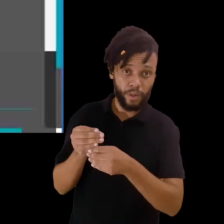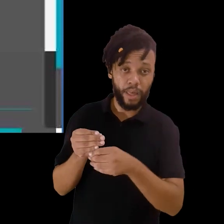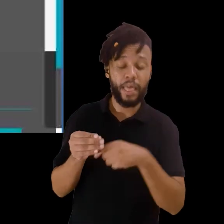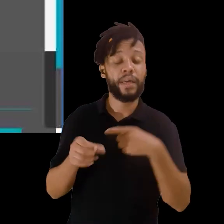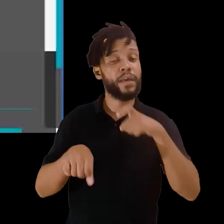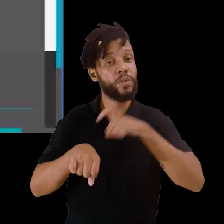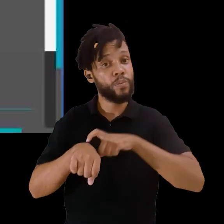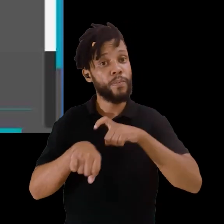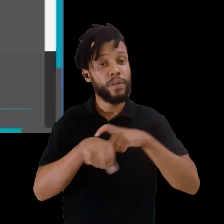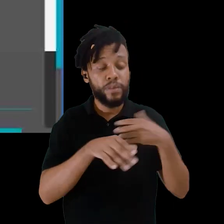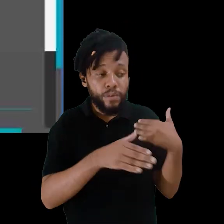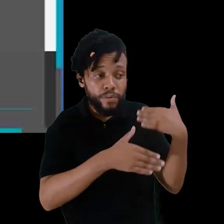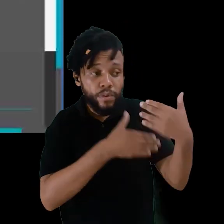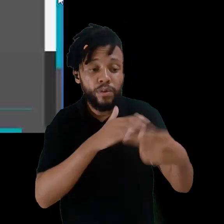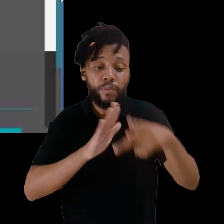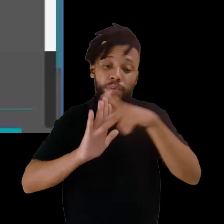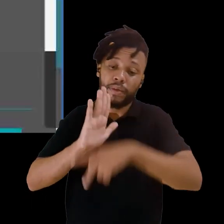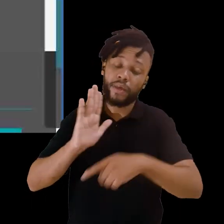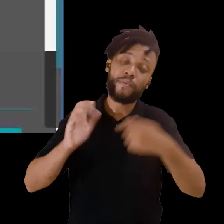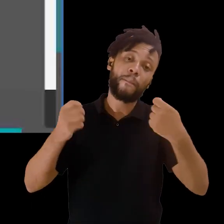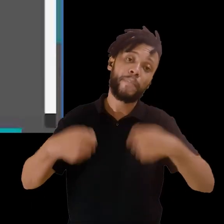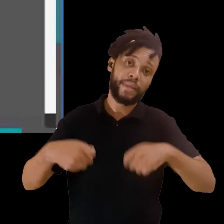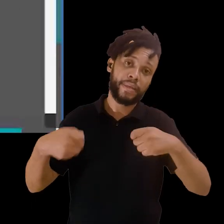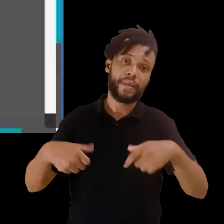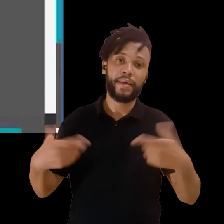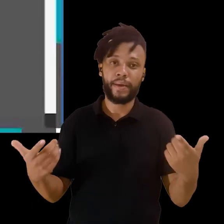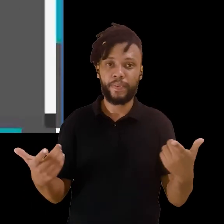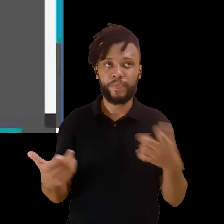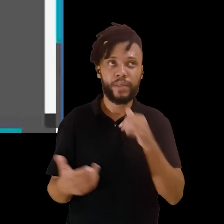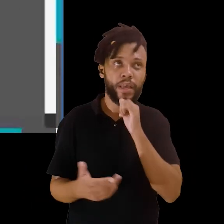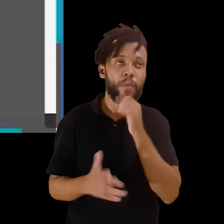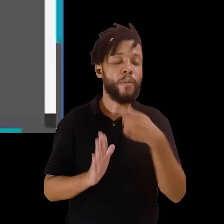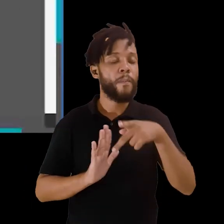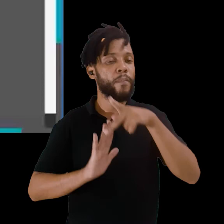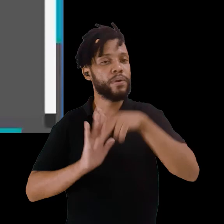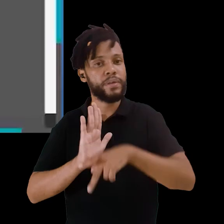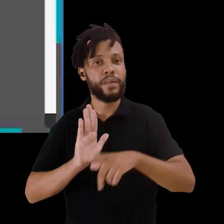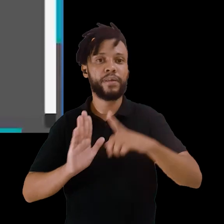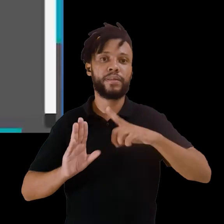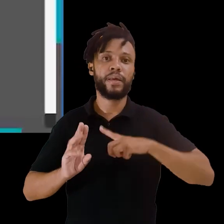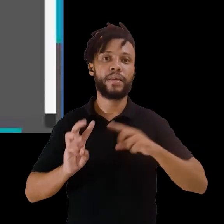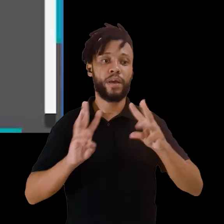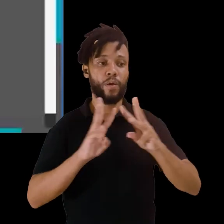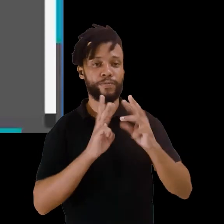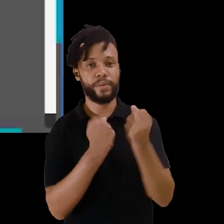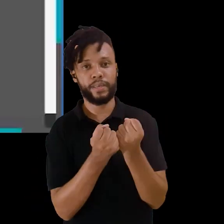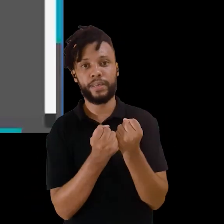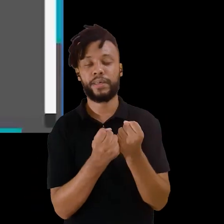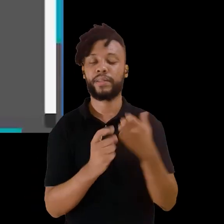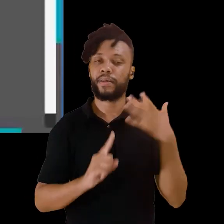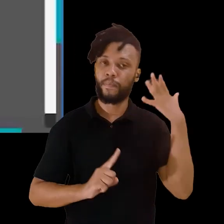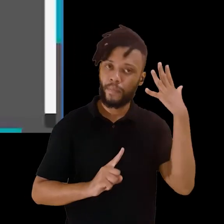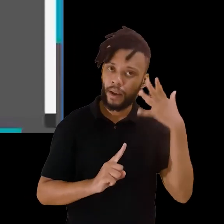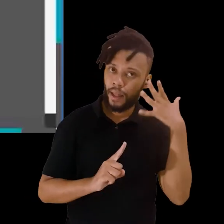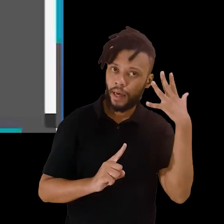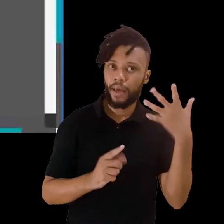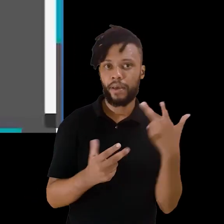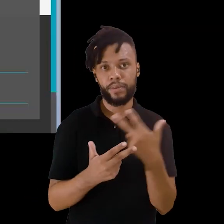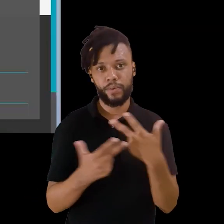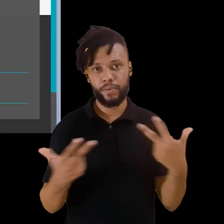para quando o seu projeto exigir isso. No caso, por exemplo, de um projeto que envolvam oficinas,